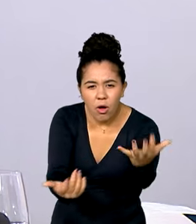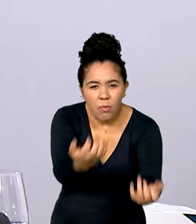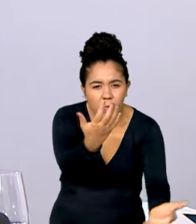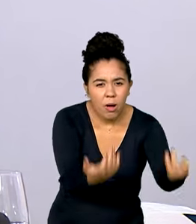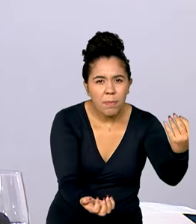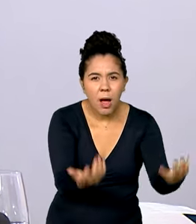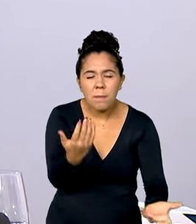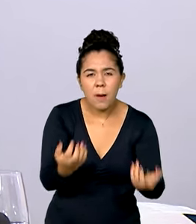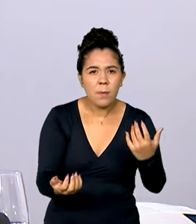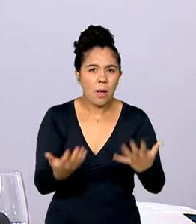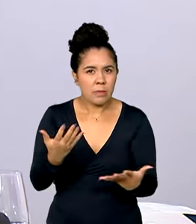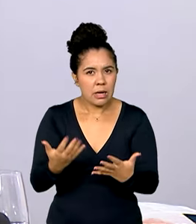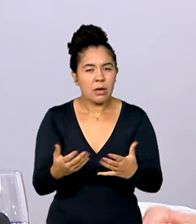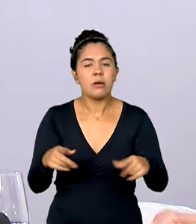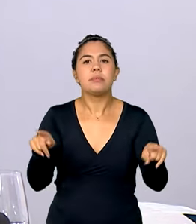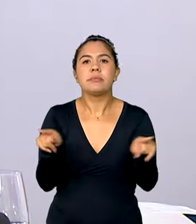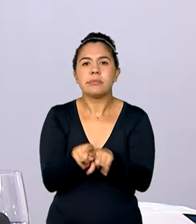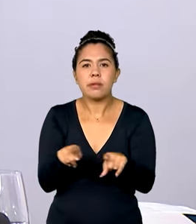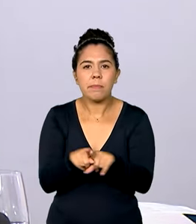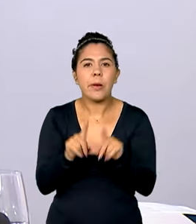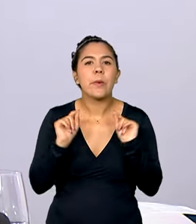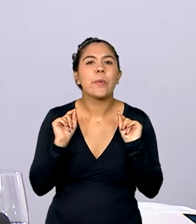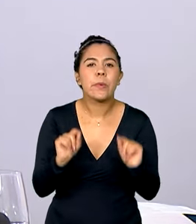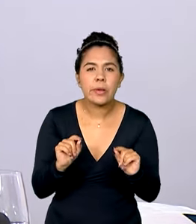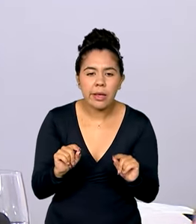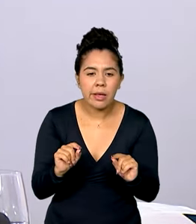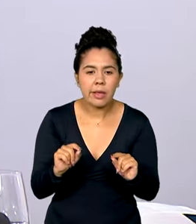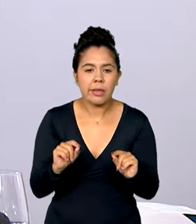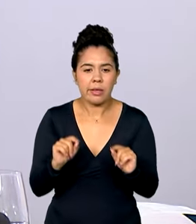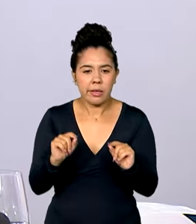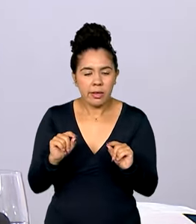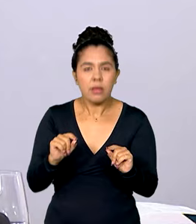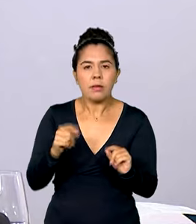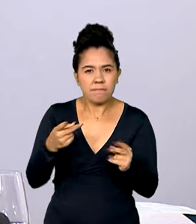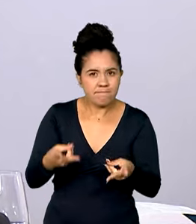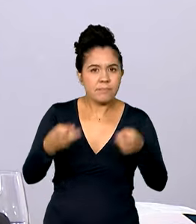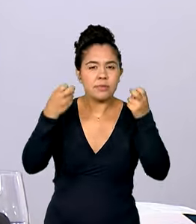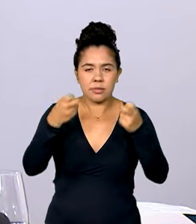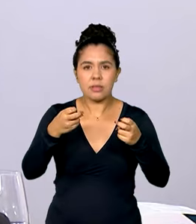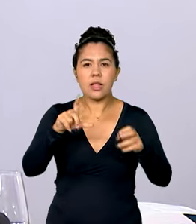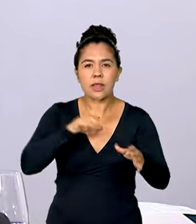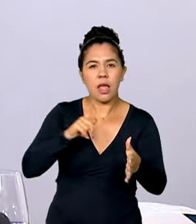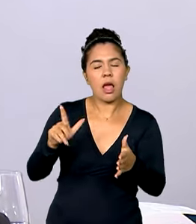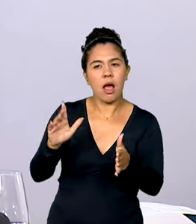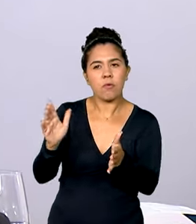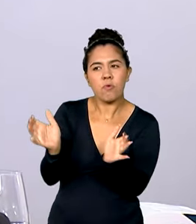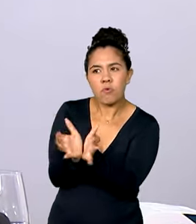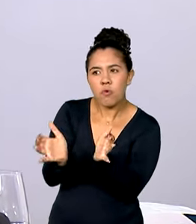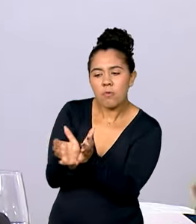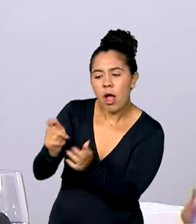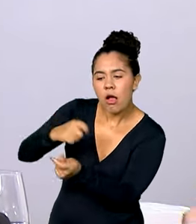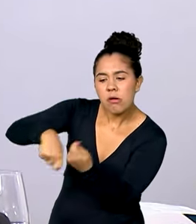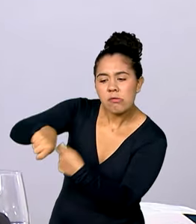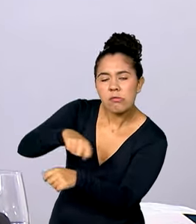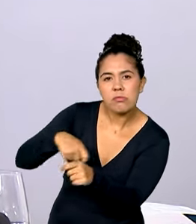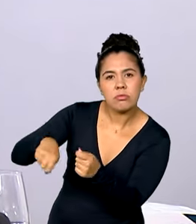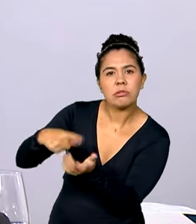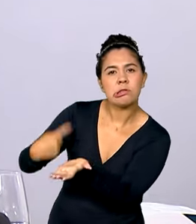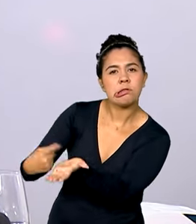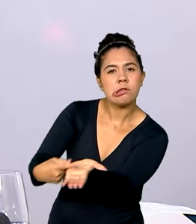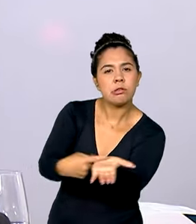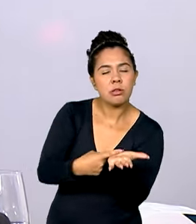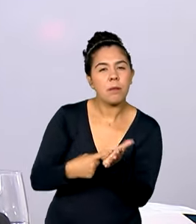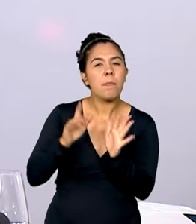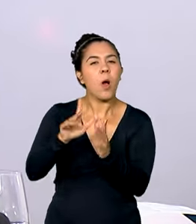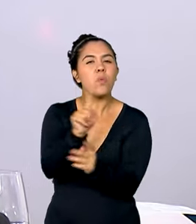há sim uma orquestração, mais ou menos organizada, mas que busca esse